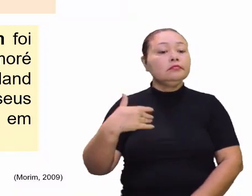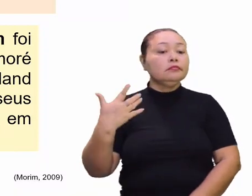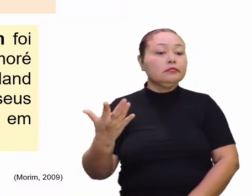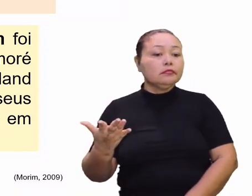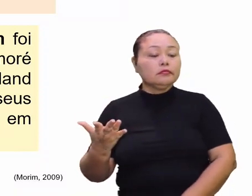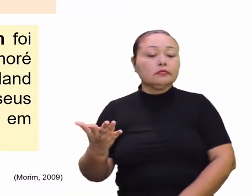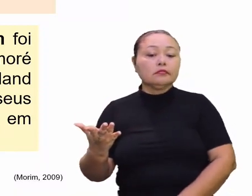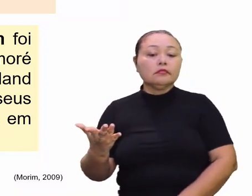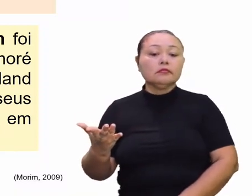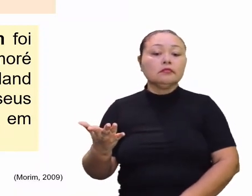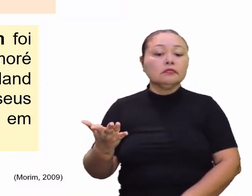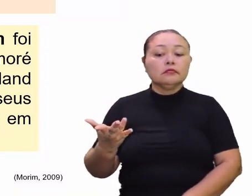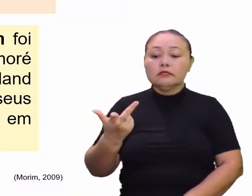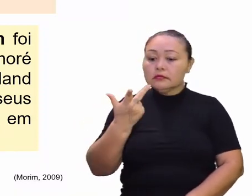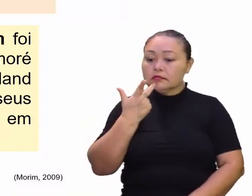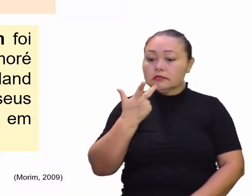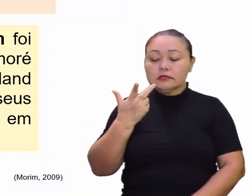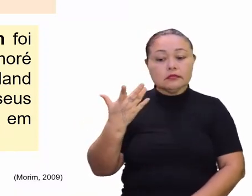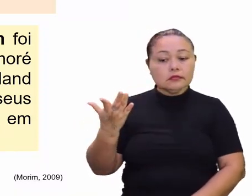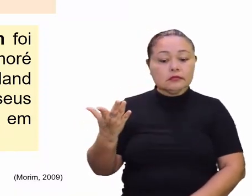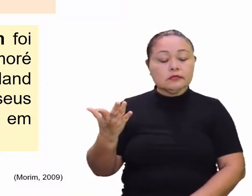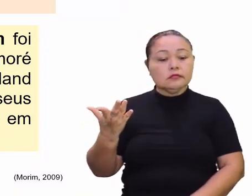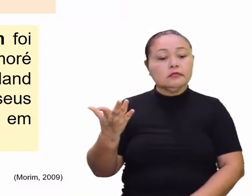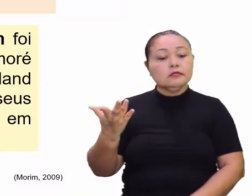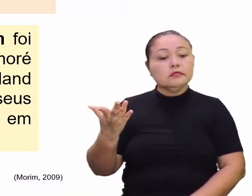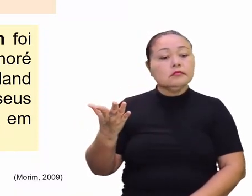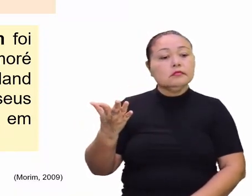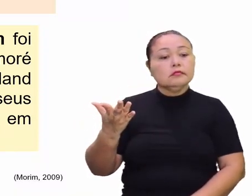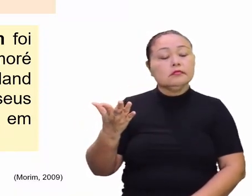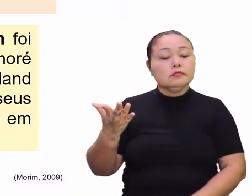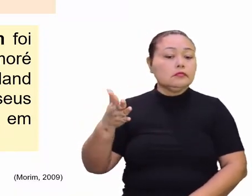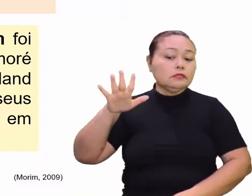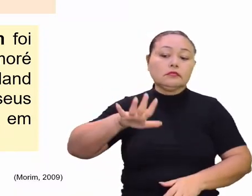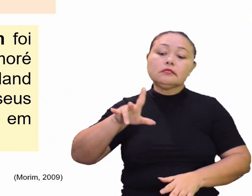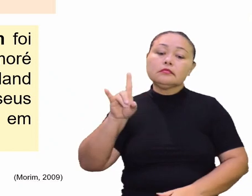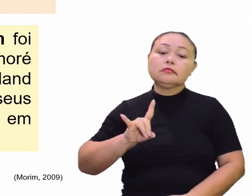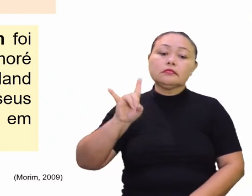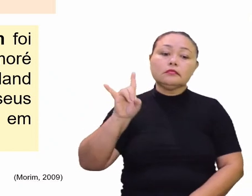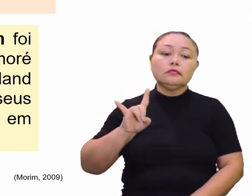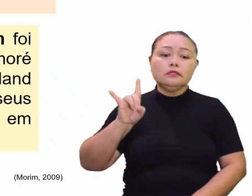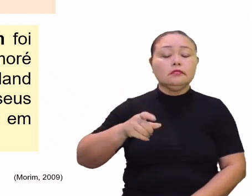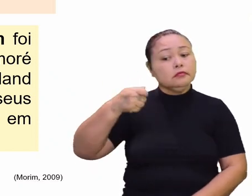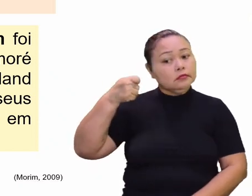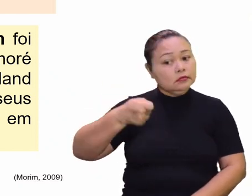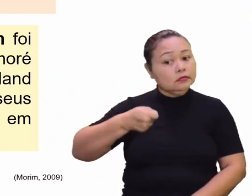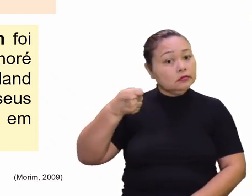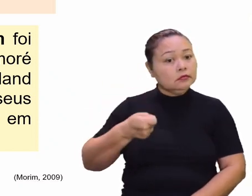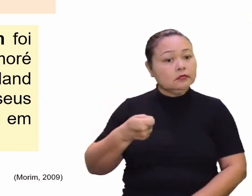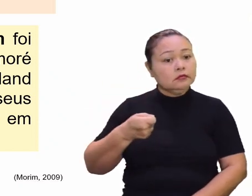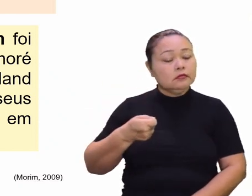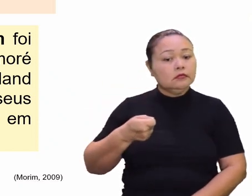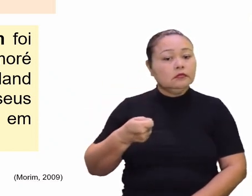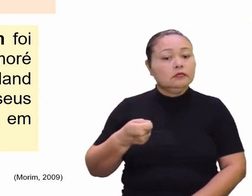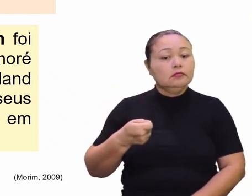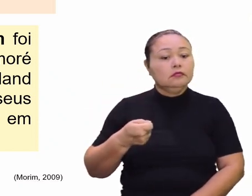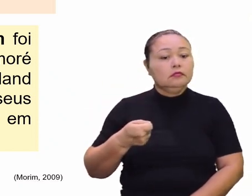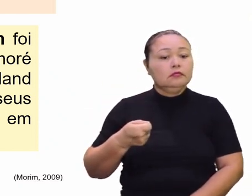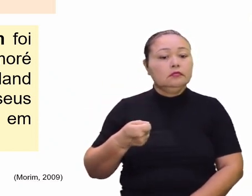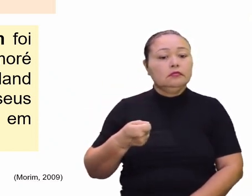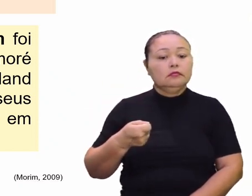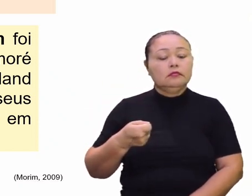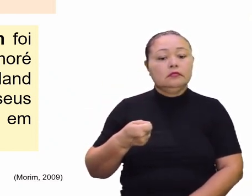Beleza, então, como a gente falou, né, os bolivianos insistiram, foi uma